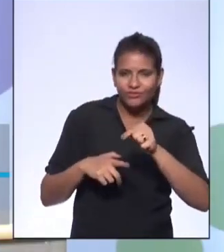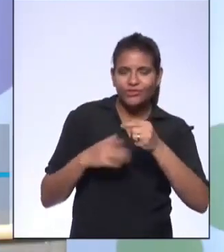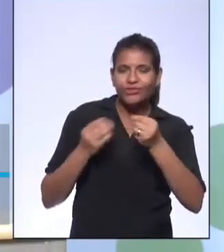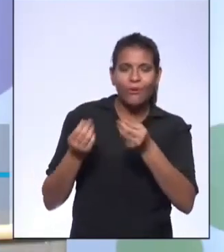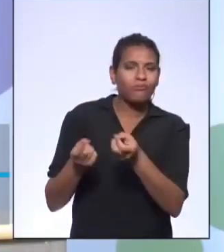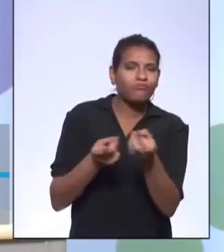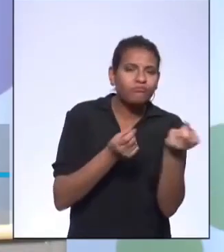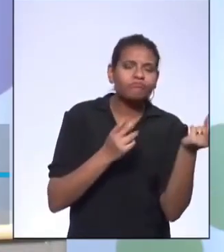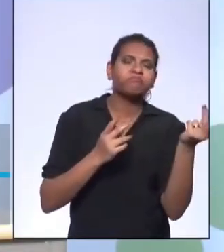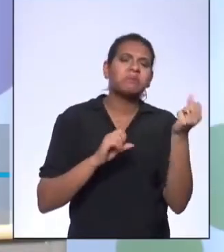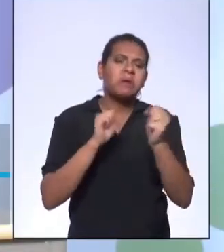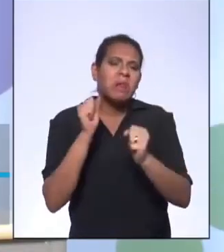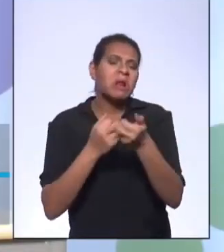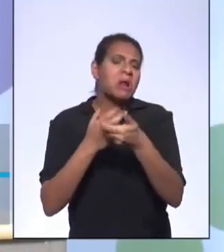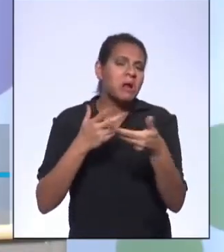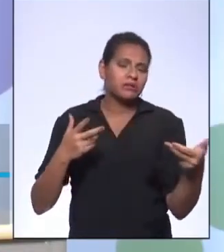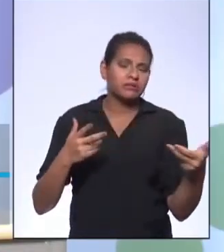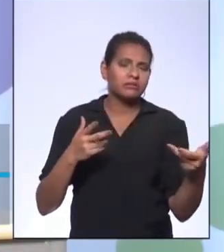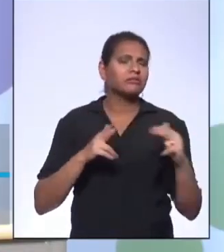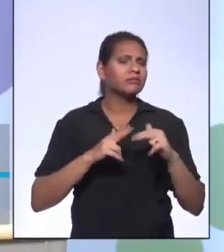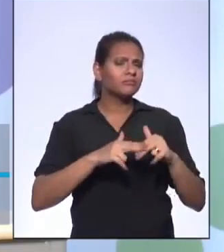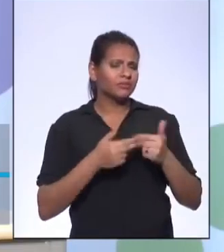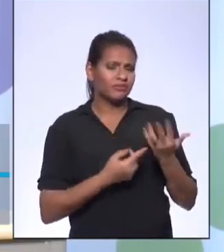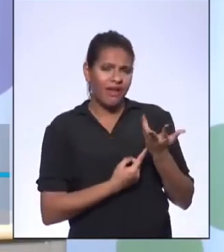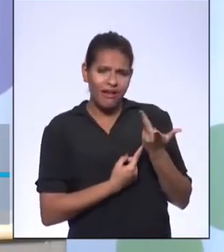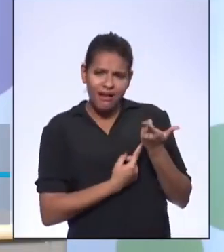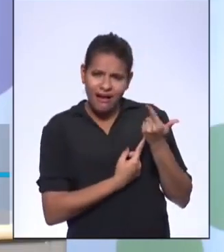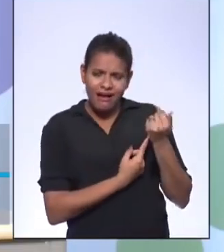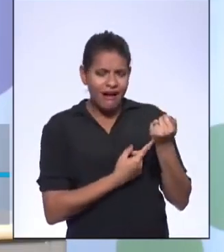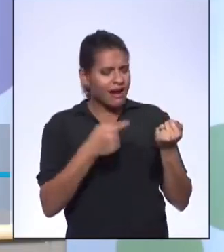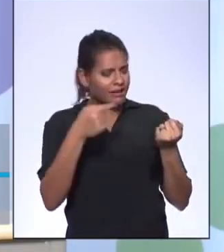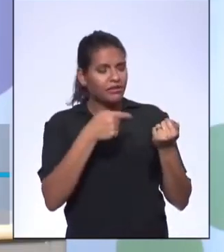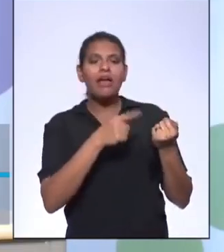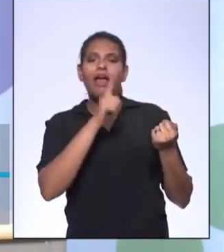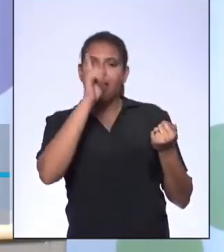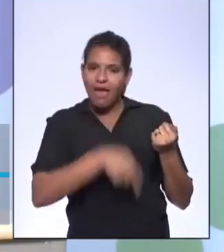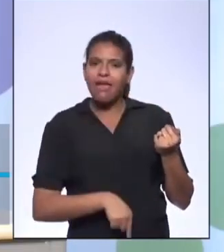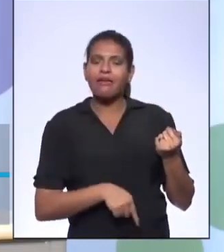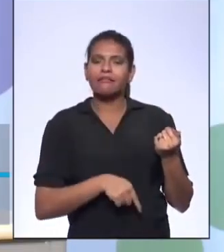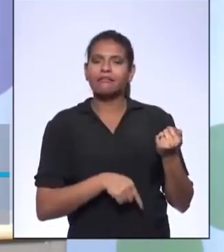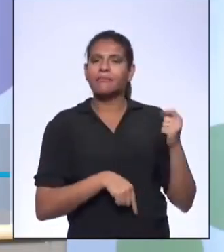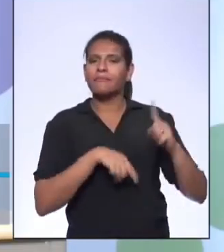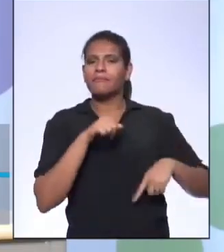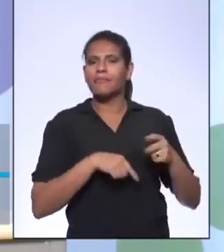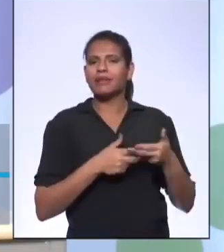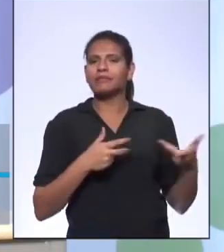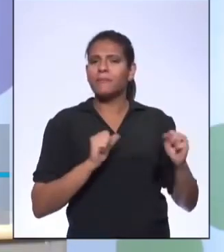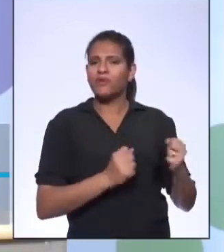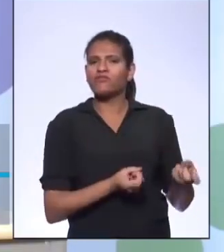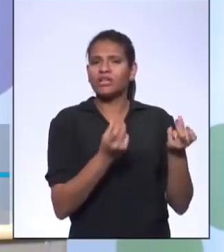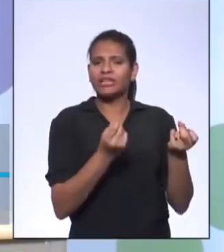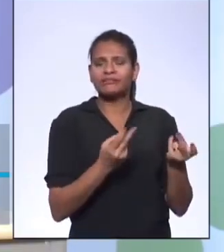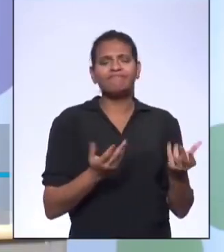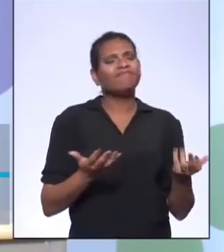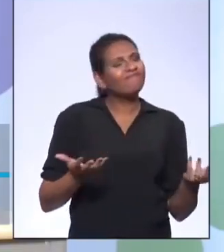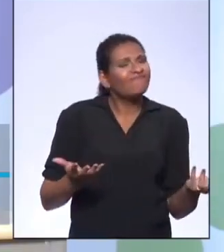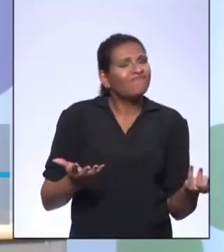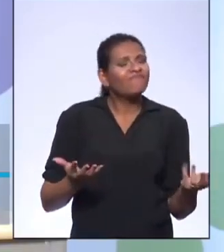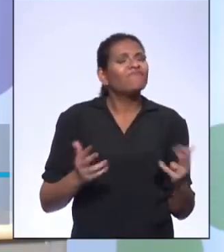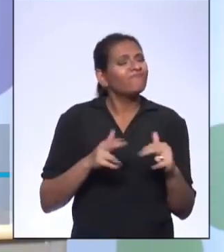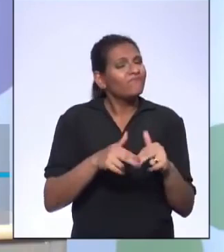sentido, toda a arte ela foi apropriada como mercadoria. E isso gera uma série